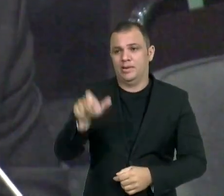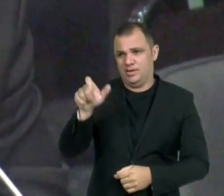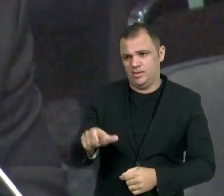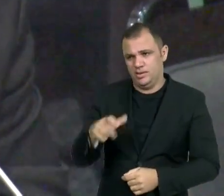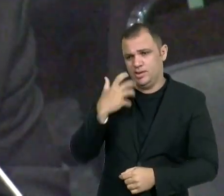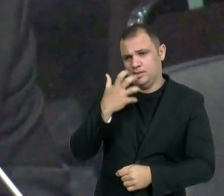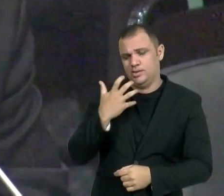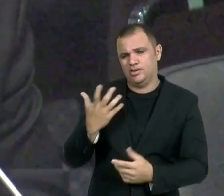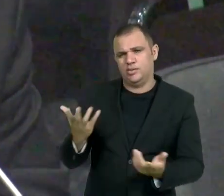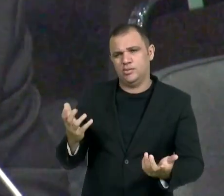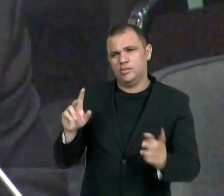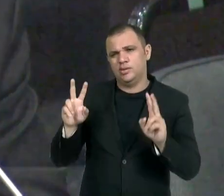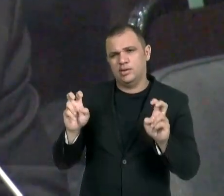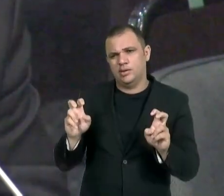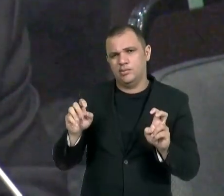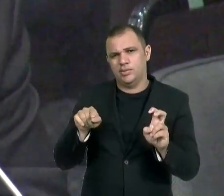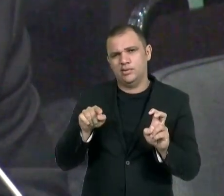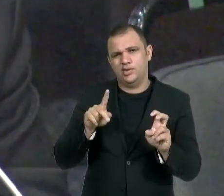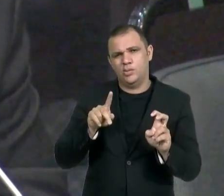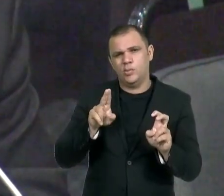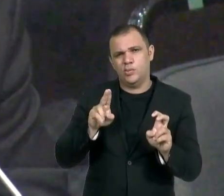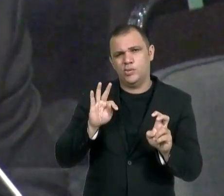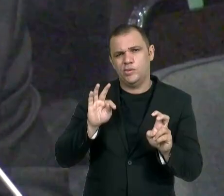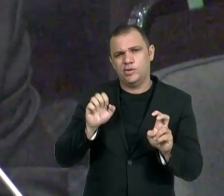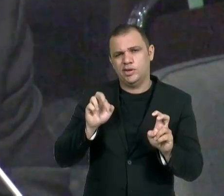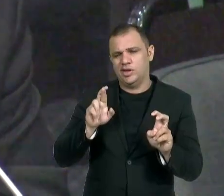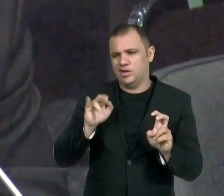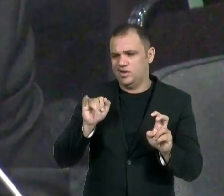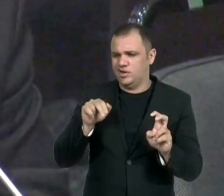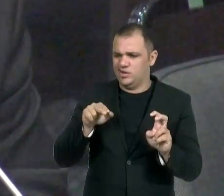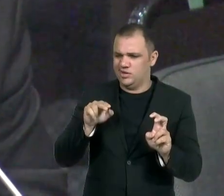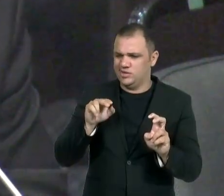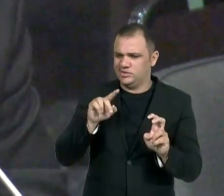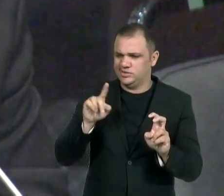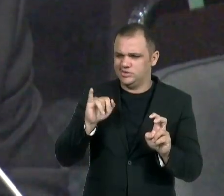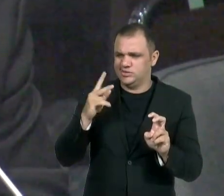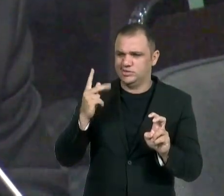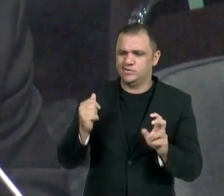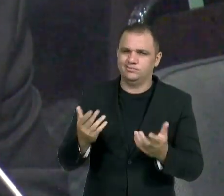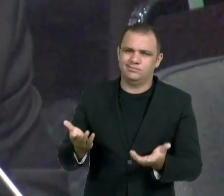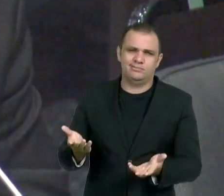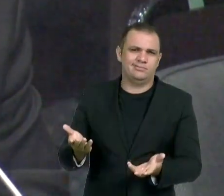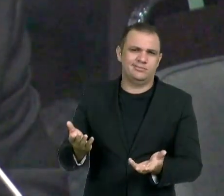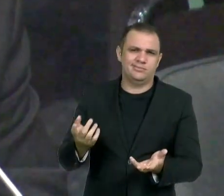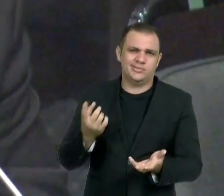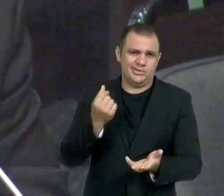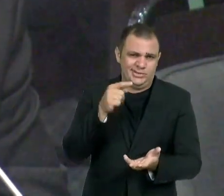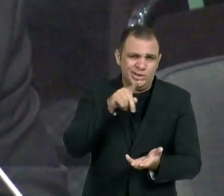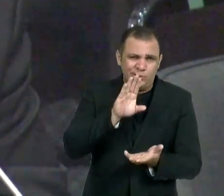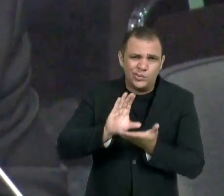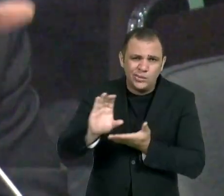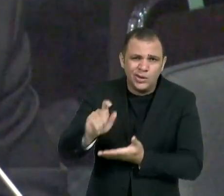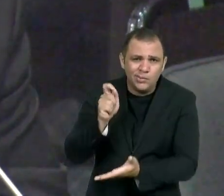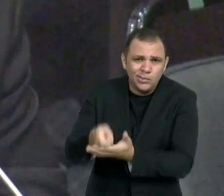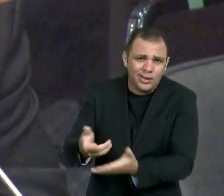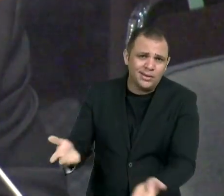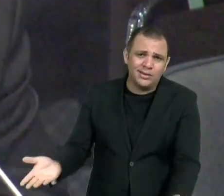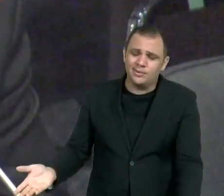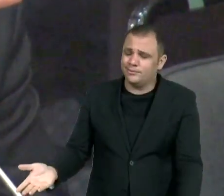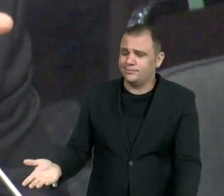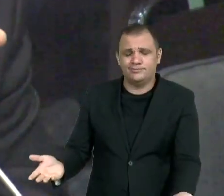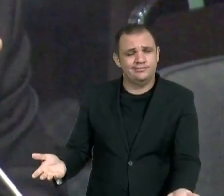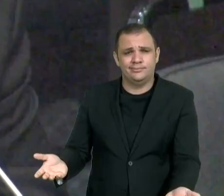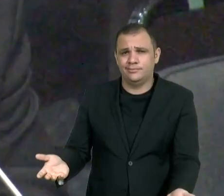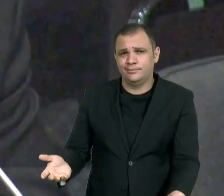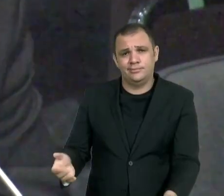com um tema como esse aí, putariazinha, não tem condição de receber recurso público. Ele tem no máximo aí que, se ele